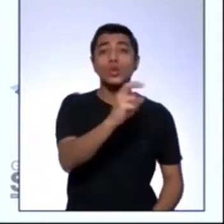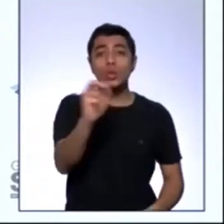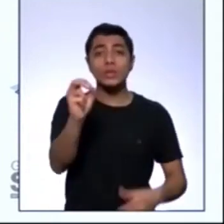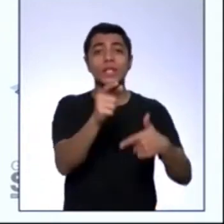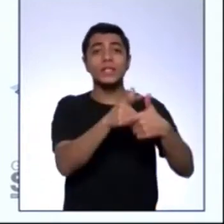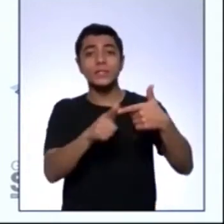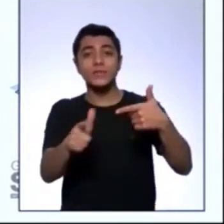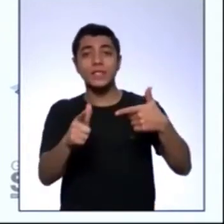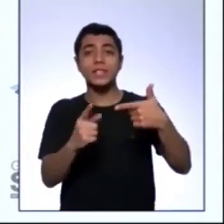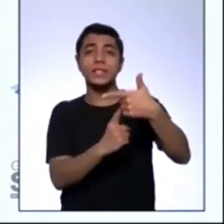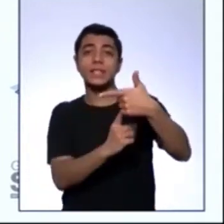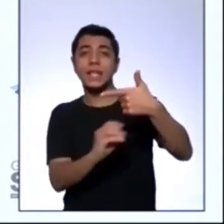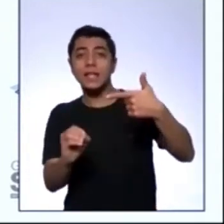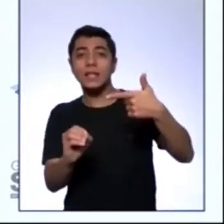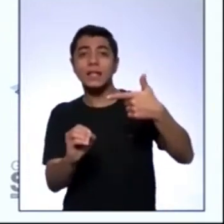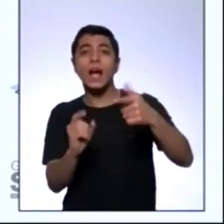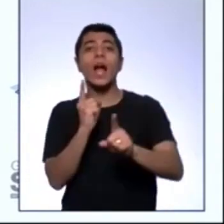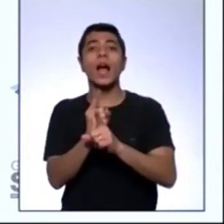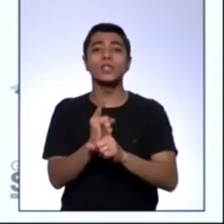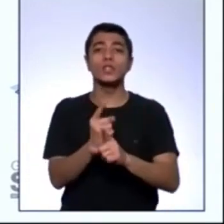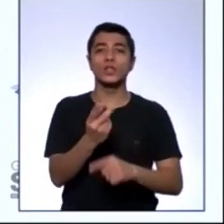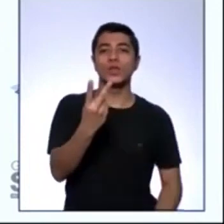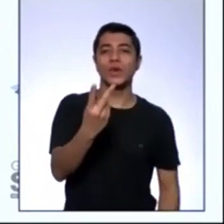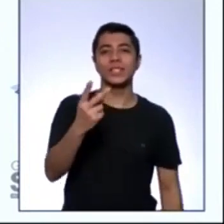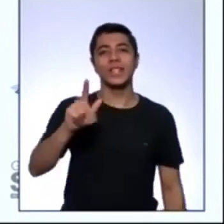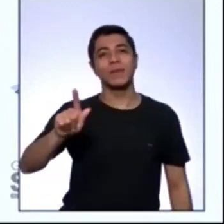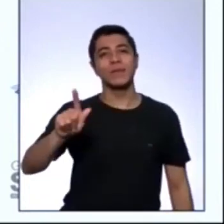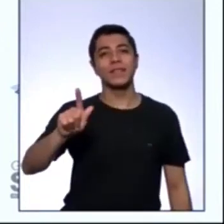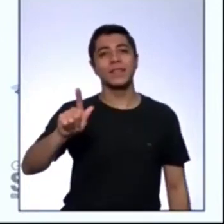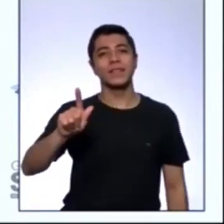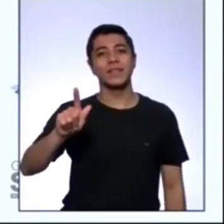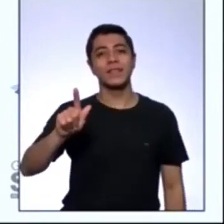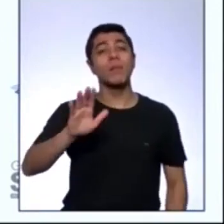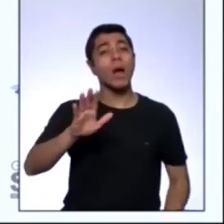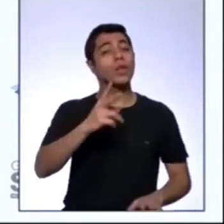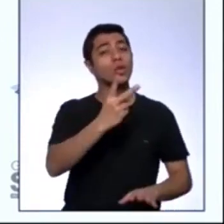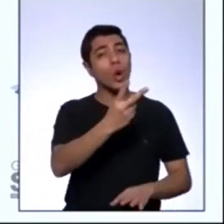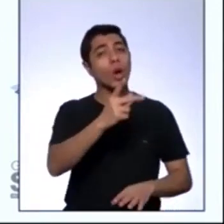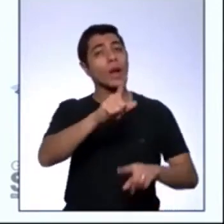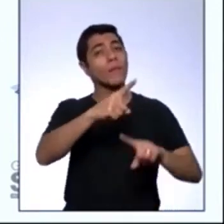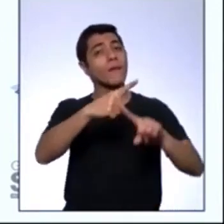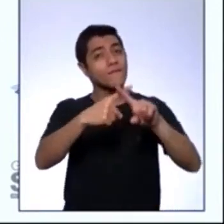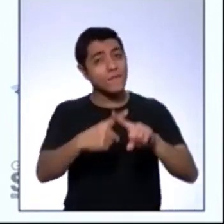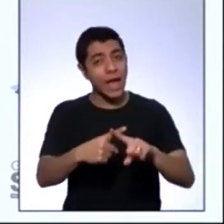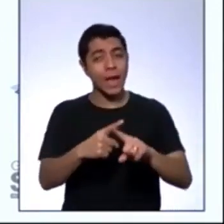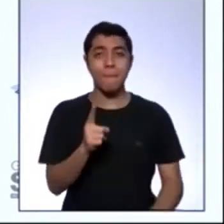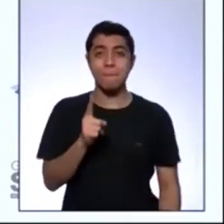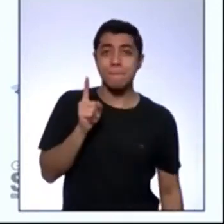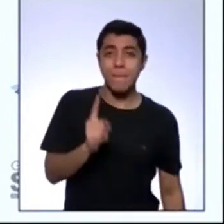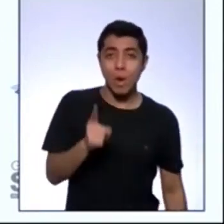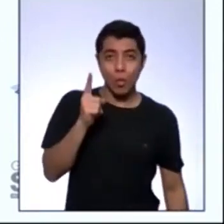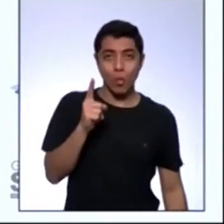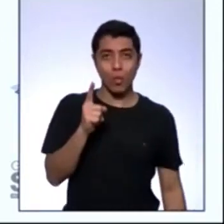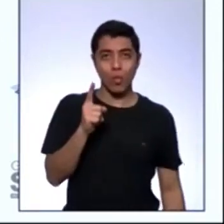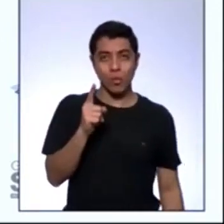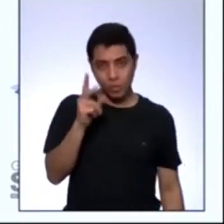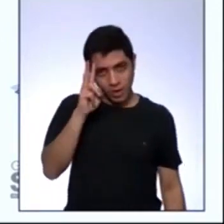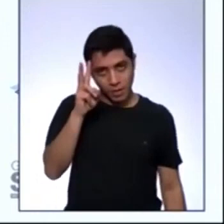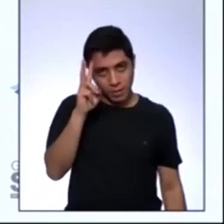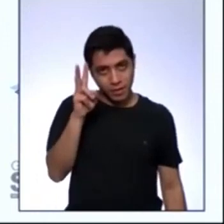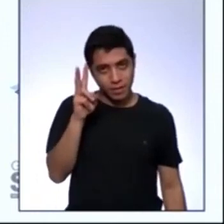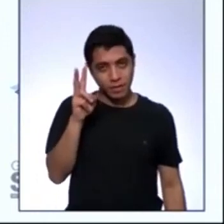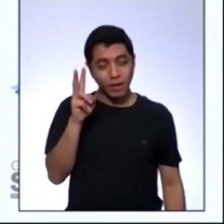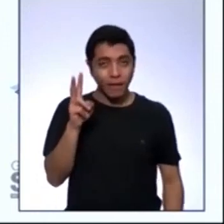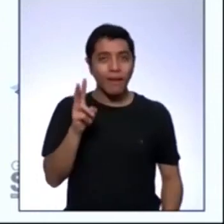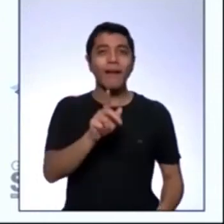aí dois gramas multiplica por mil né lembra dois metros para milímetros então grama